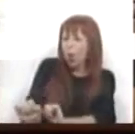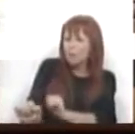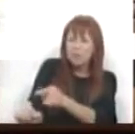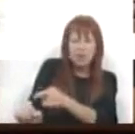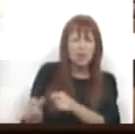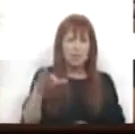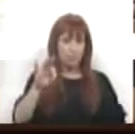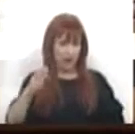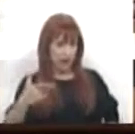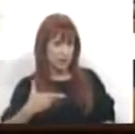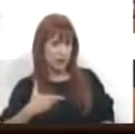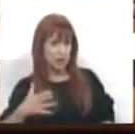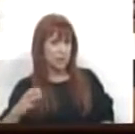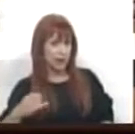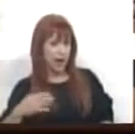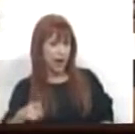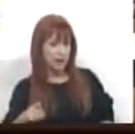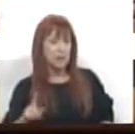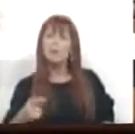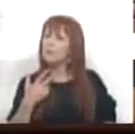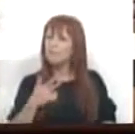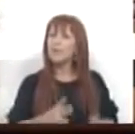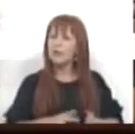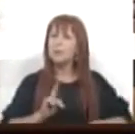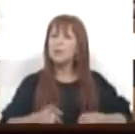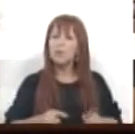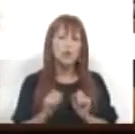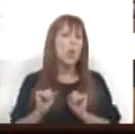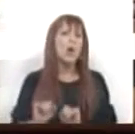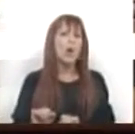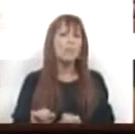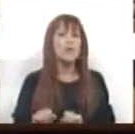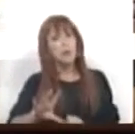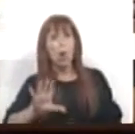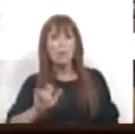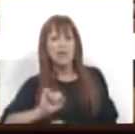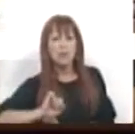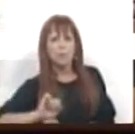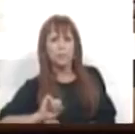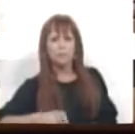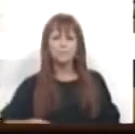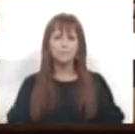oposição, PSD e CDS, é verdadeiramente uma oposição ao país.